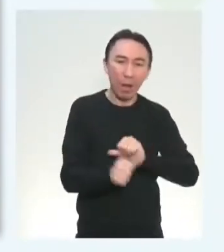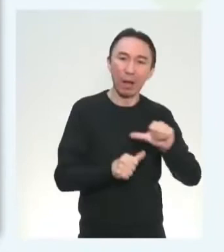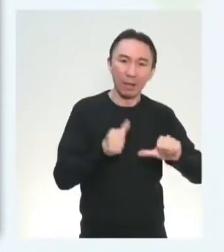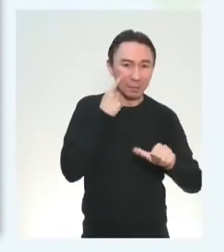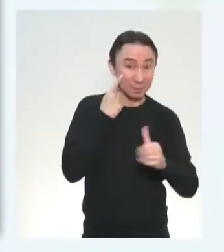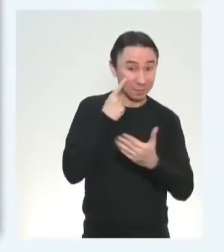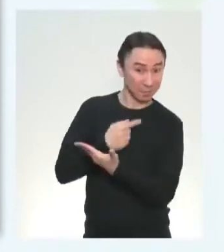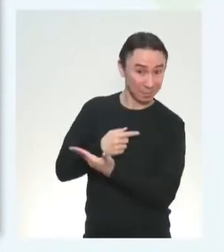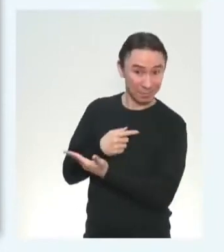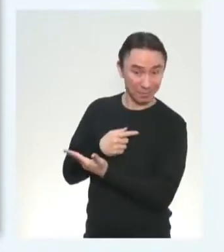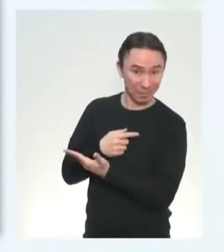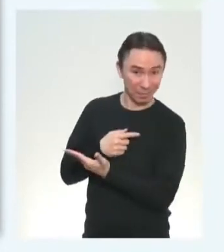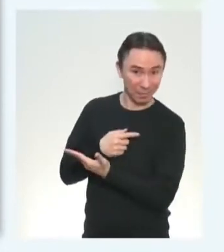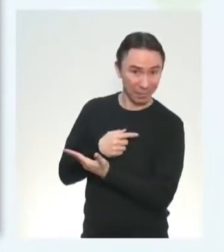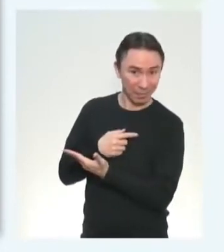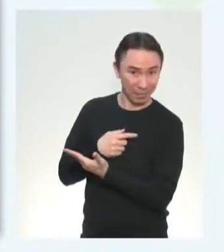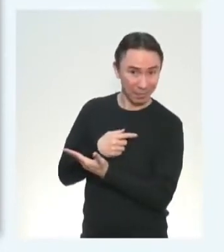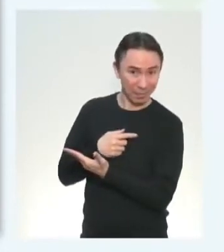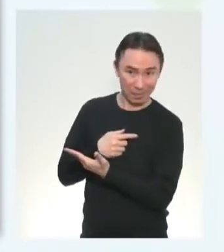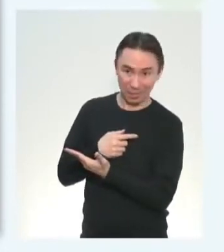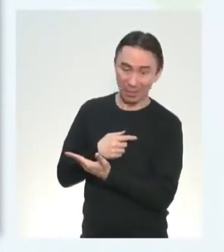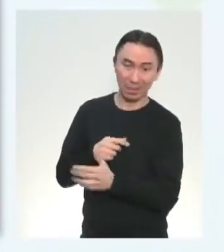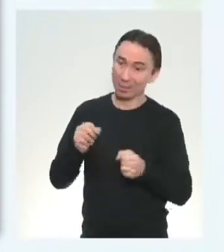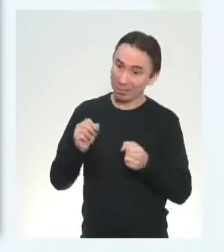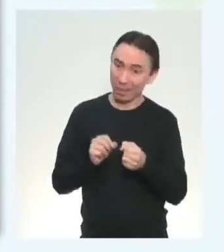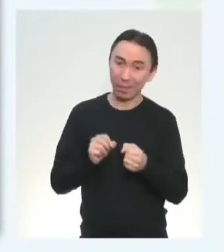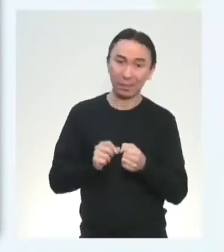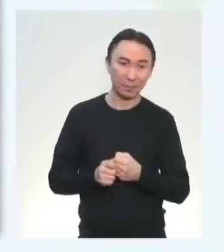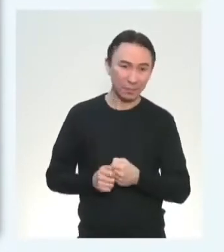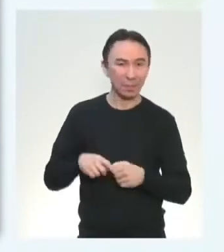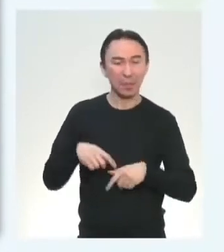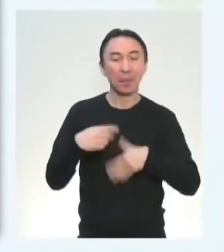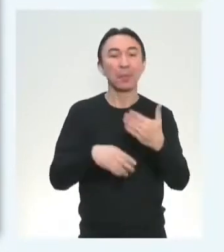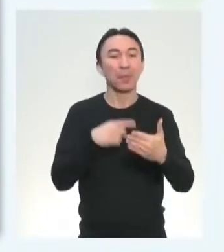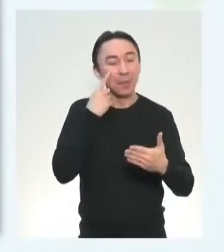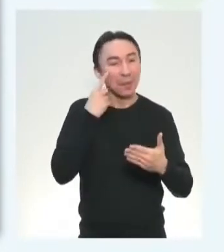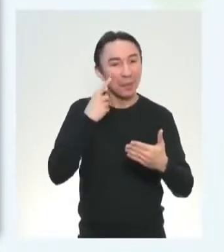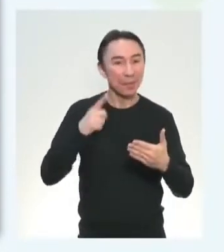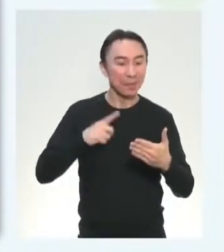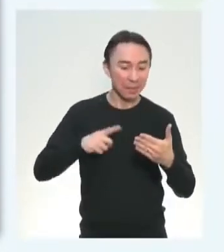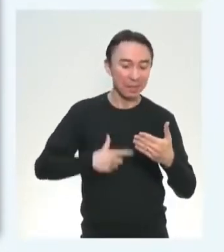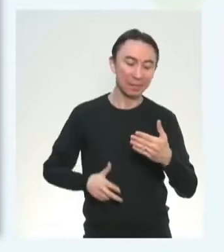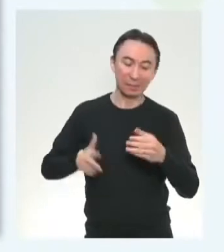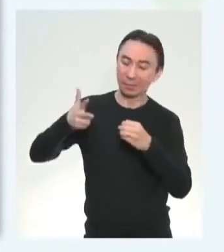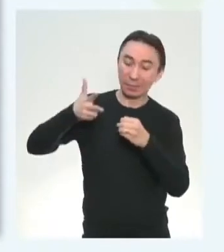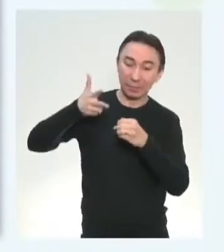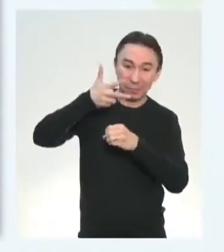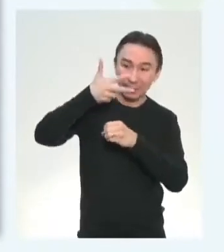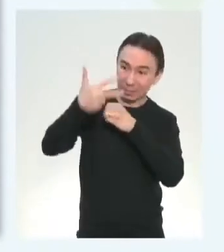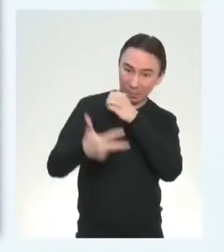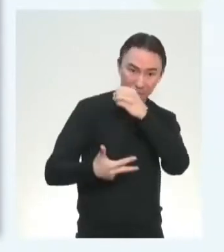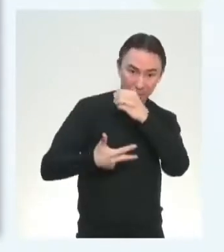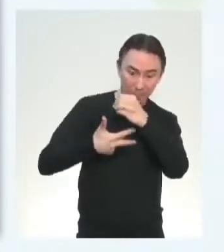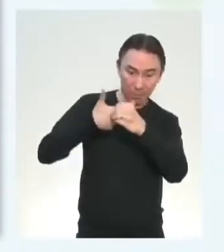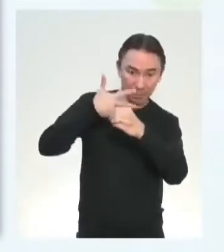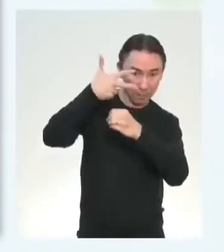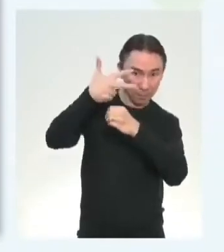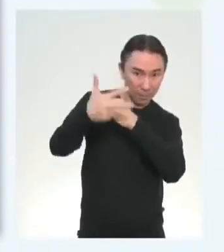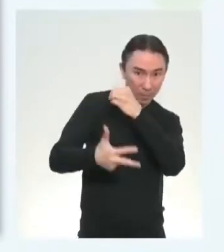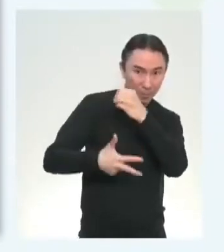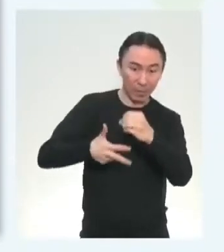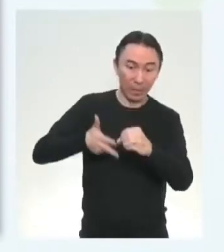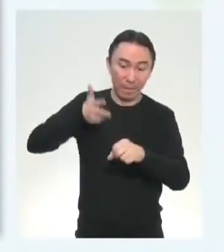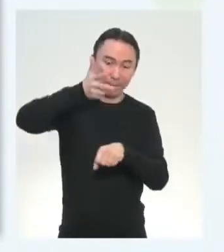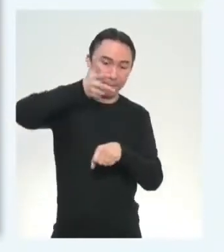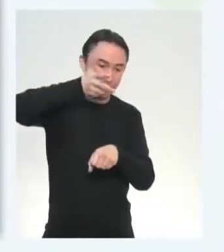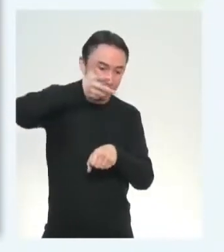como esta são produzidas. Através de um filtro na frente do sensor do satélite, é possível medir a